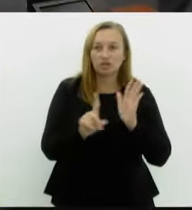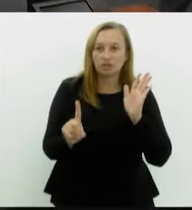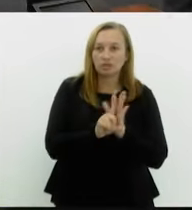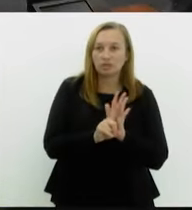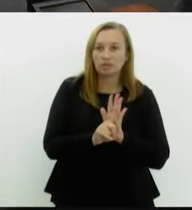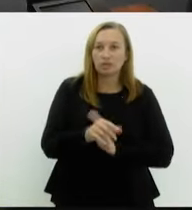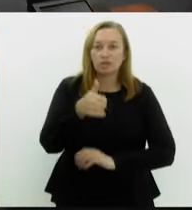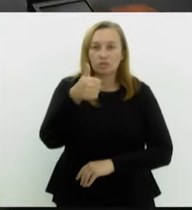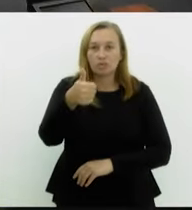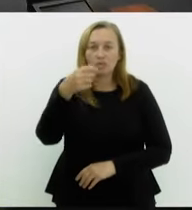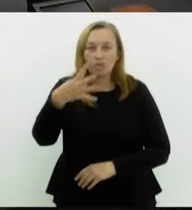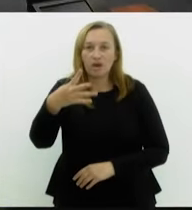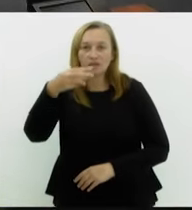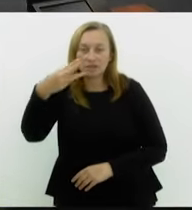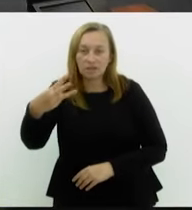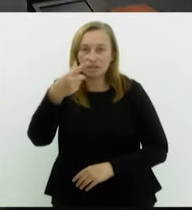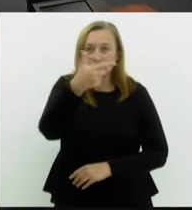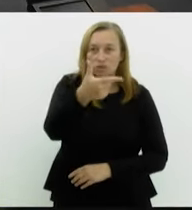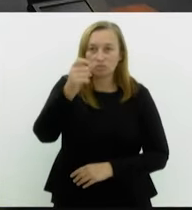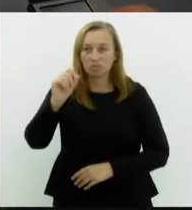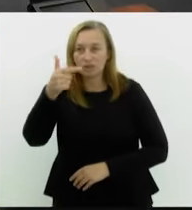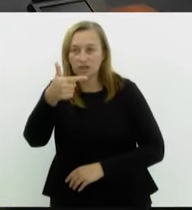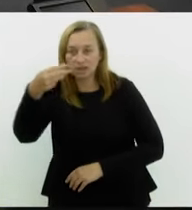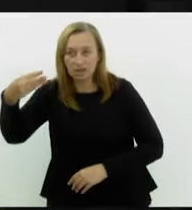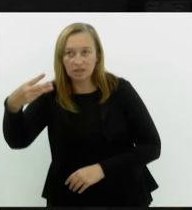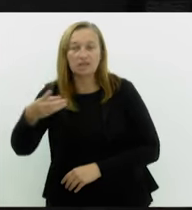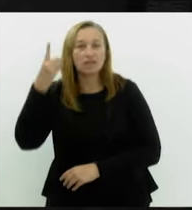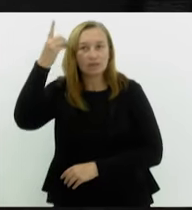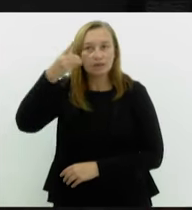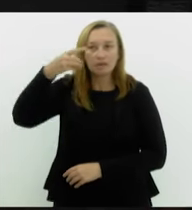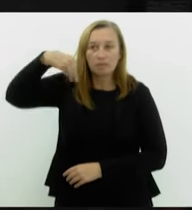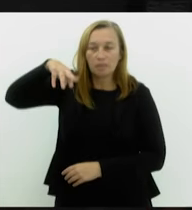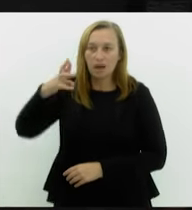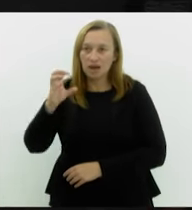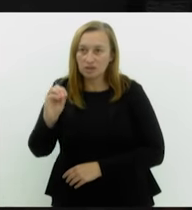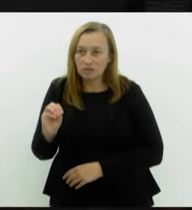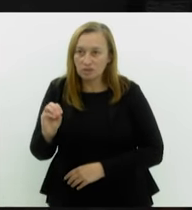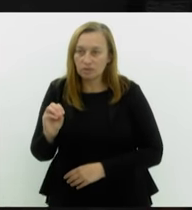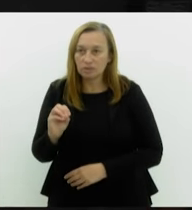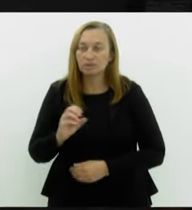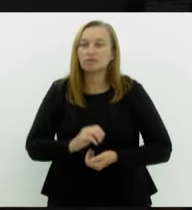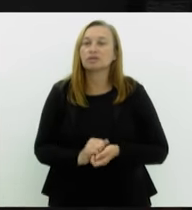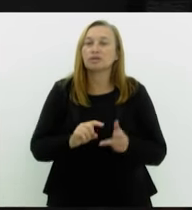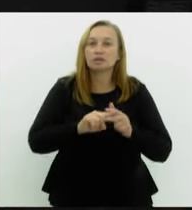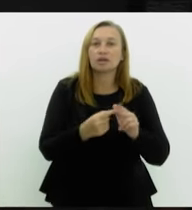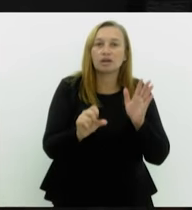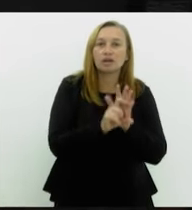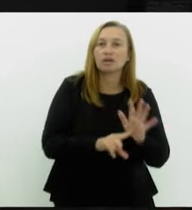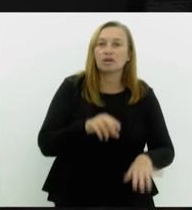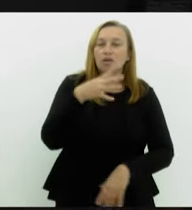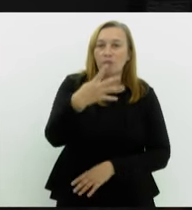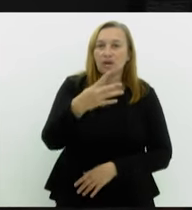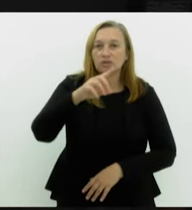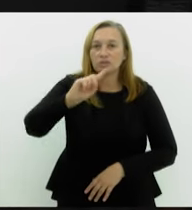de lei número 143 de 2023, de autoria do deputado Márcio Canella, que altera a lei número